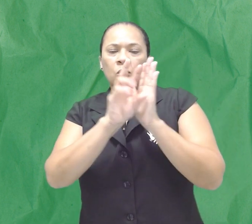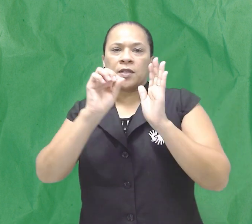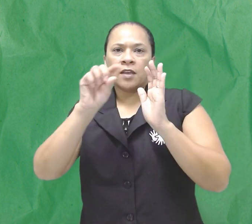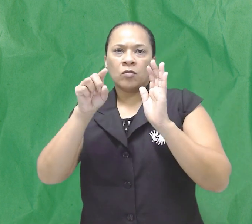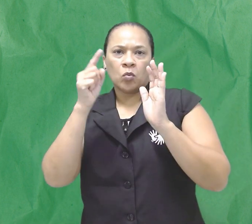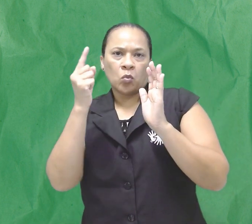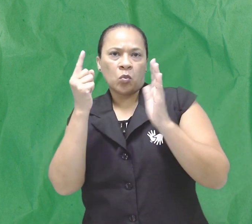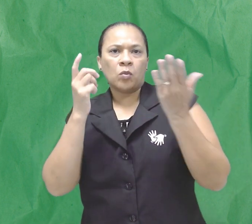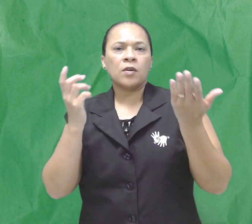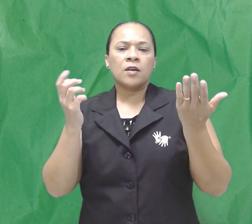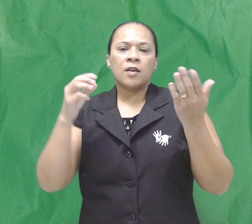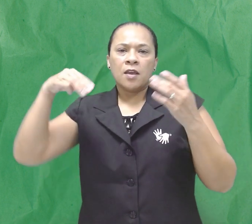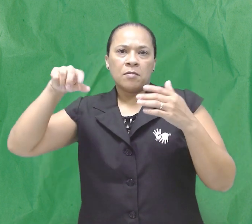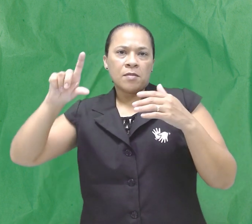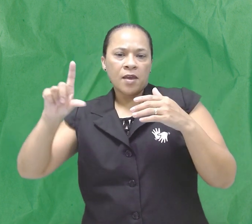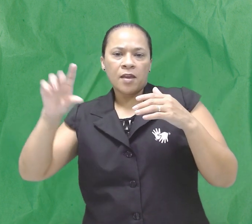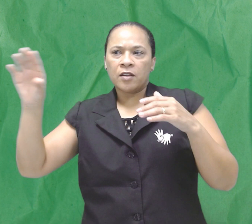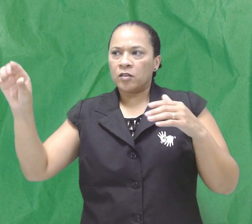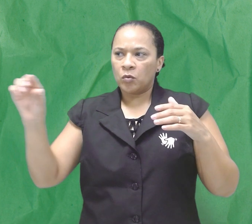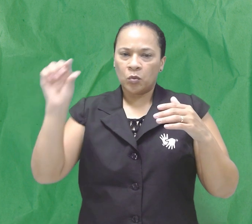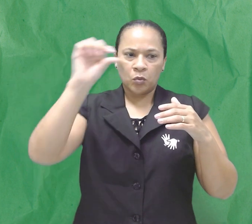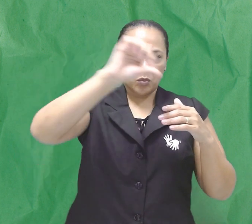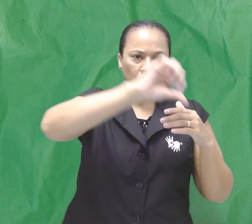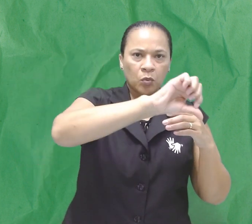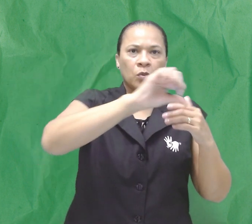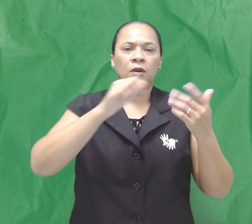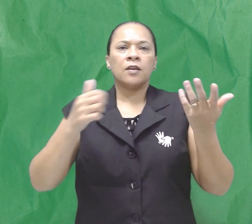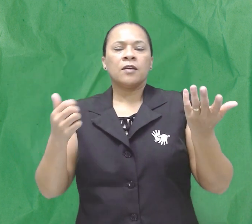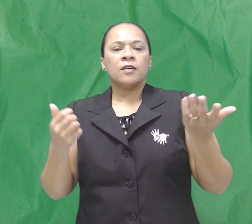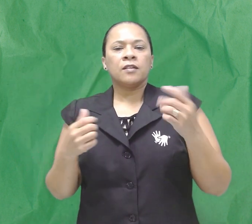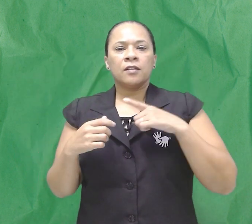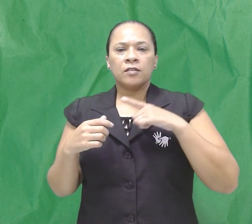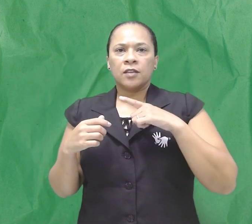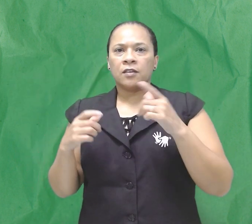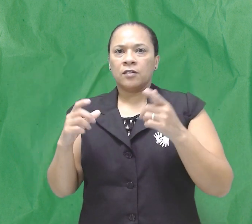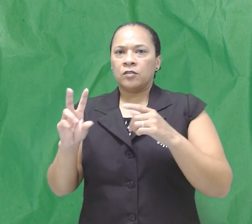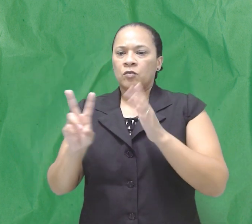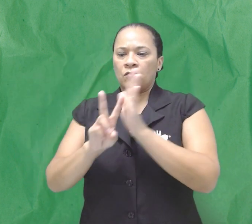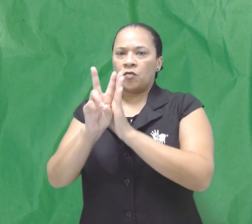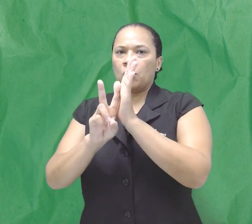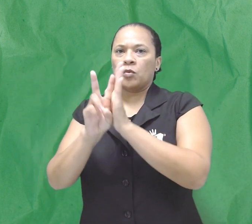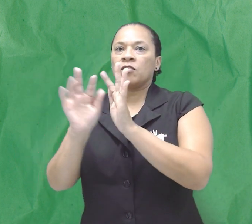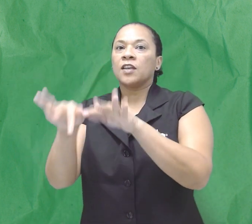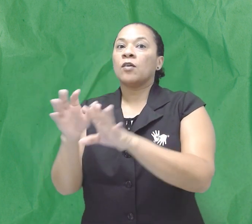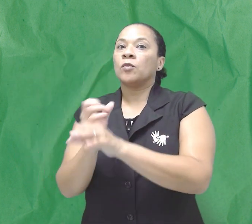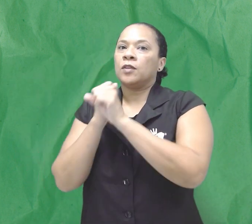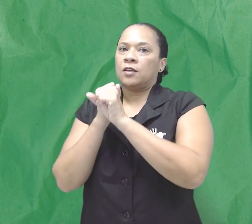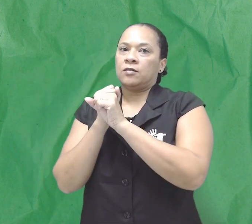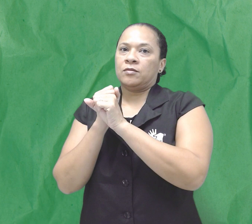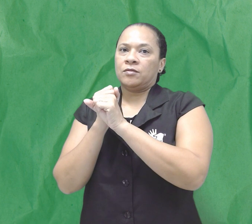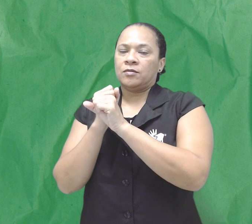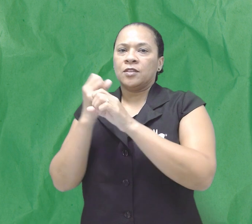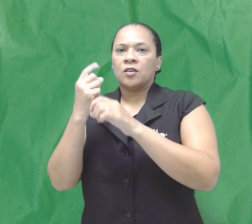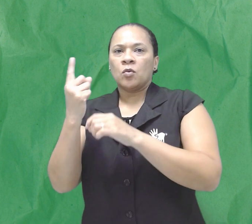ml, que foi retirado daqui, passou para esse tubo 1, tá? O meu volume final é o volume total, que